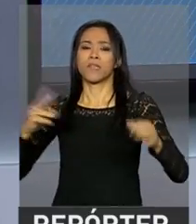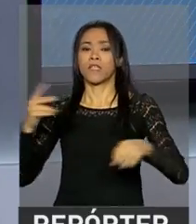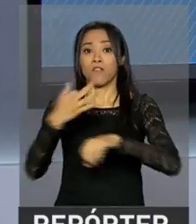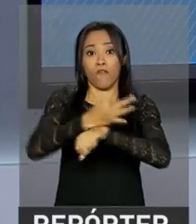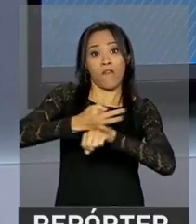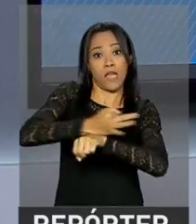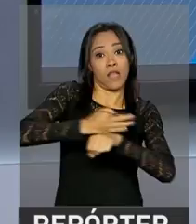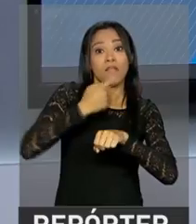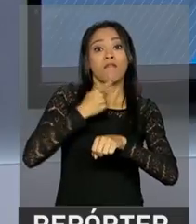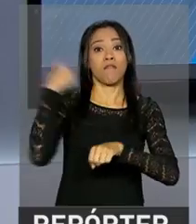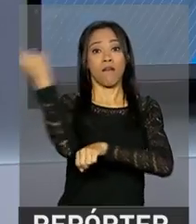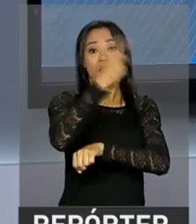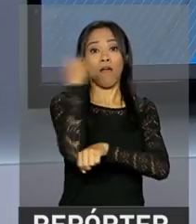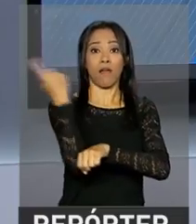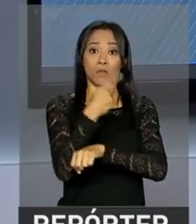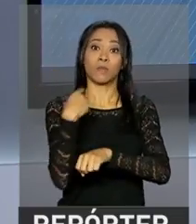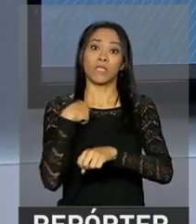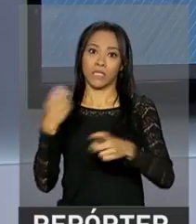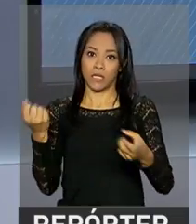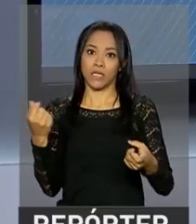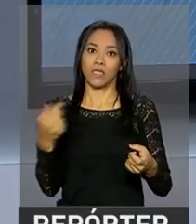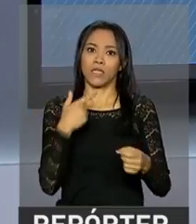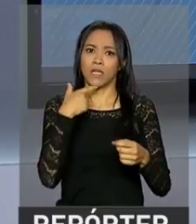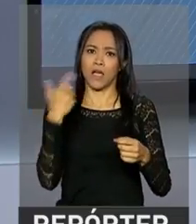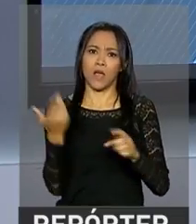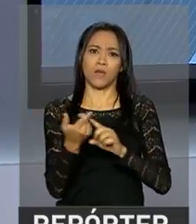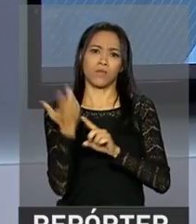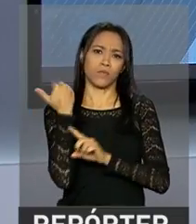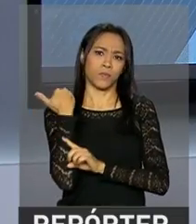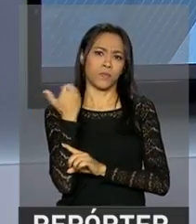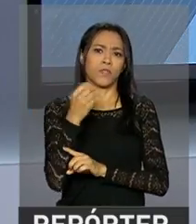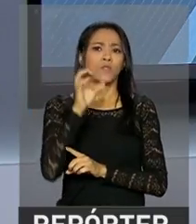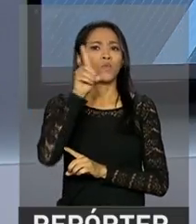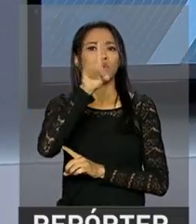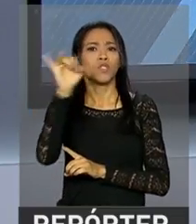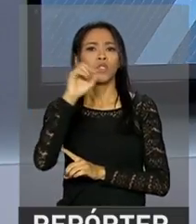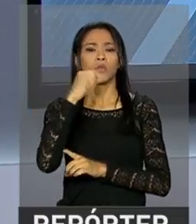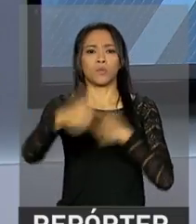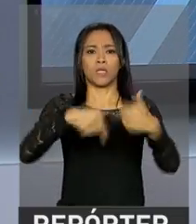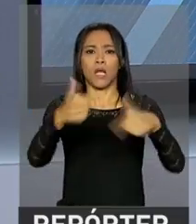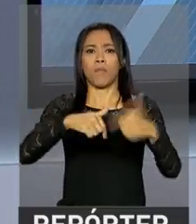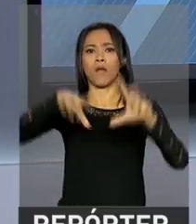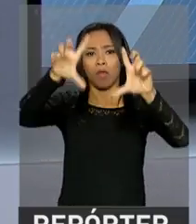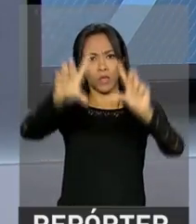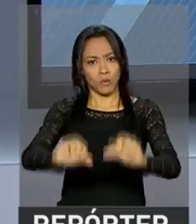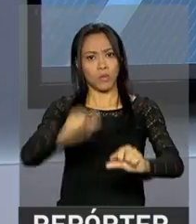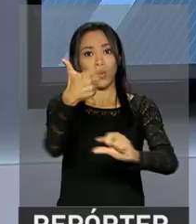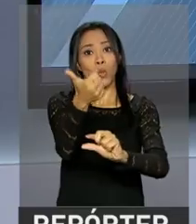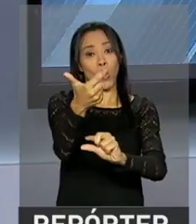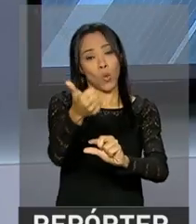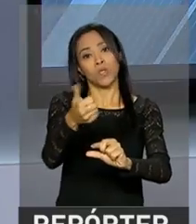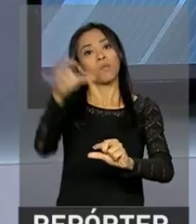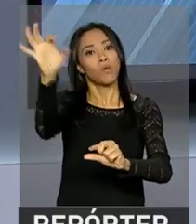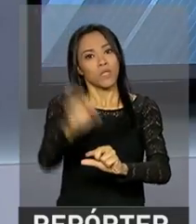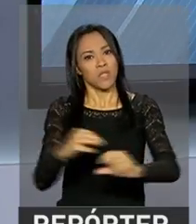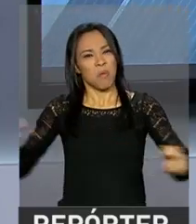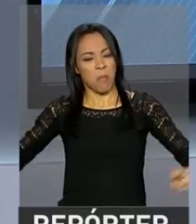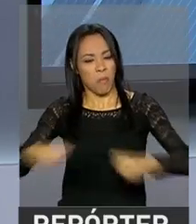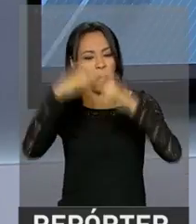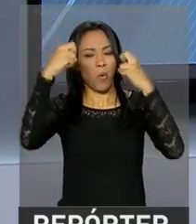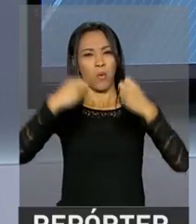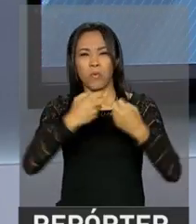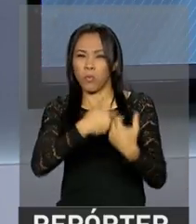nas estradas federais durante o feriado prolongado do dia do trabalho reduziu de 12% em relação ao mesmo